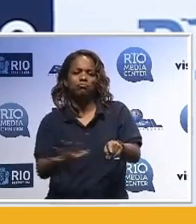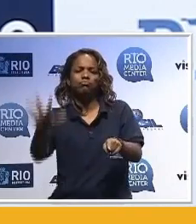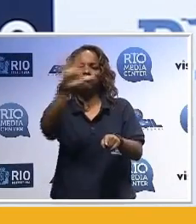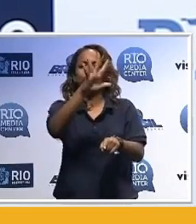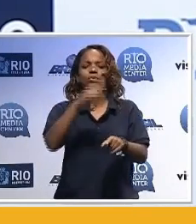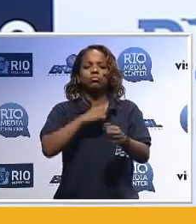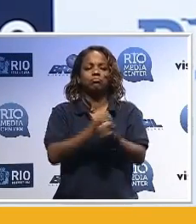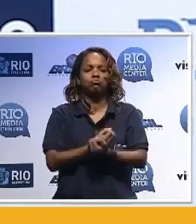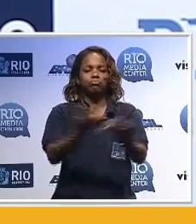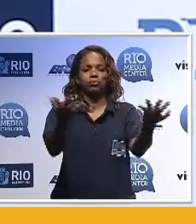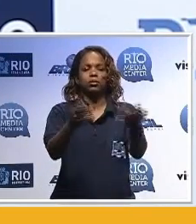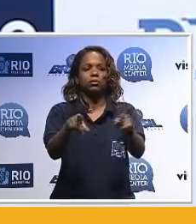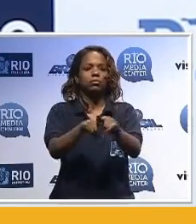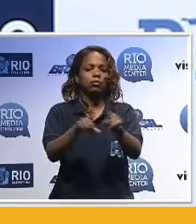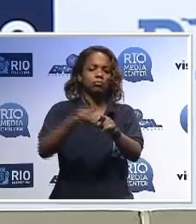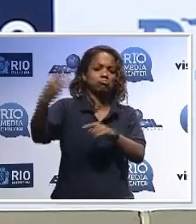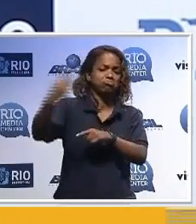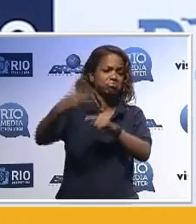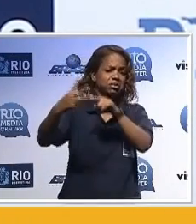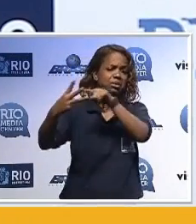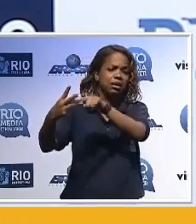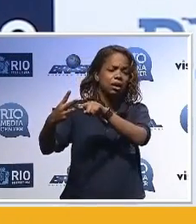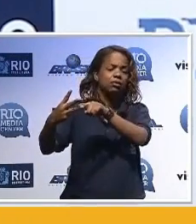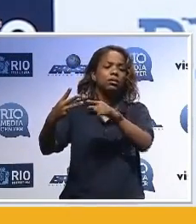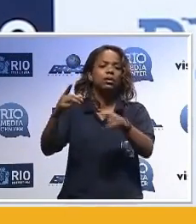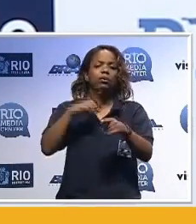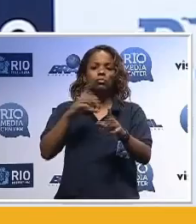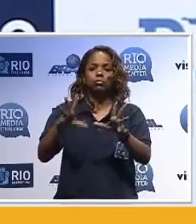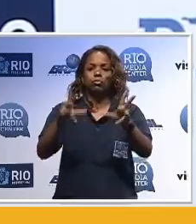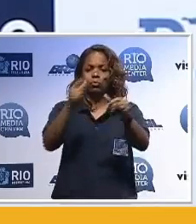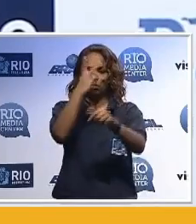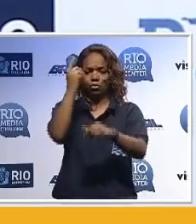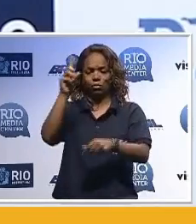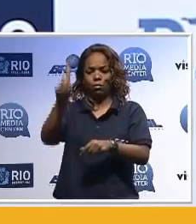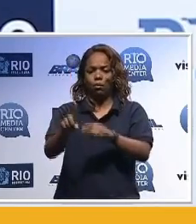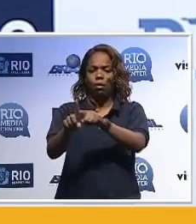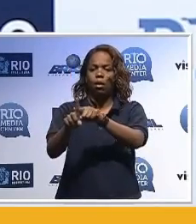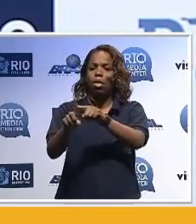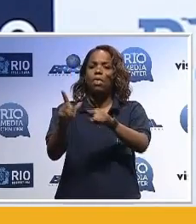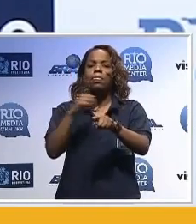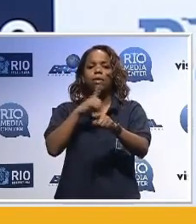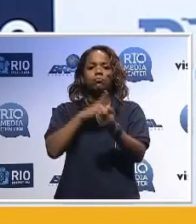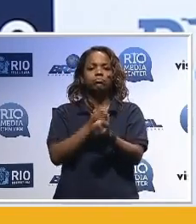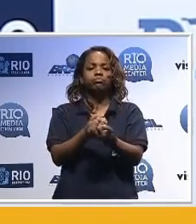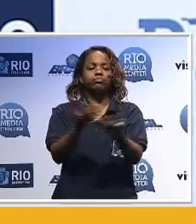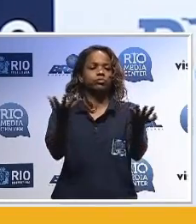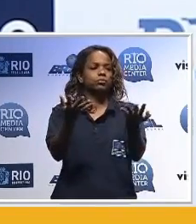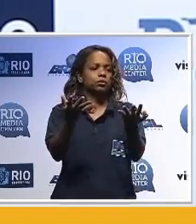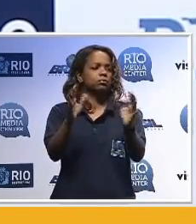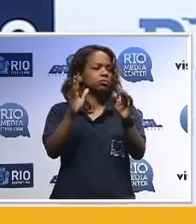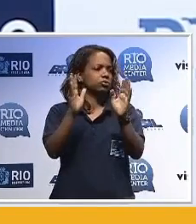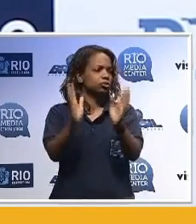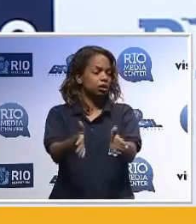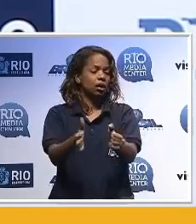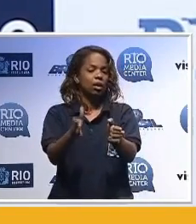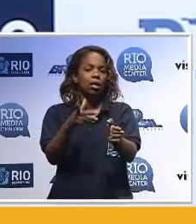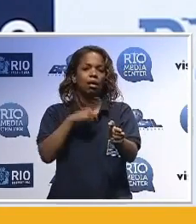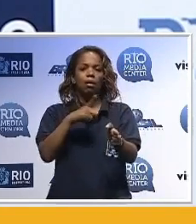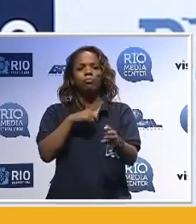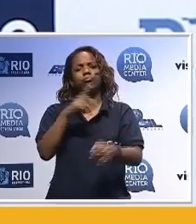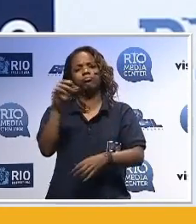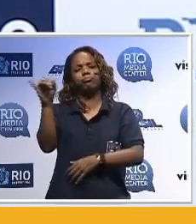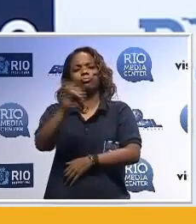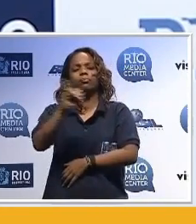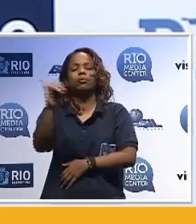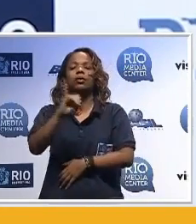aos prestadores de serviço, isso começou antes do lançamento, inclusive essa distribuição, e é uma ferramenta, na